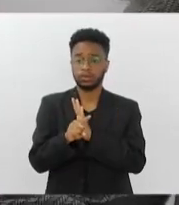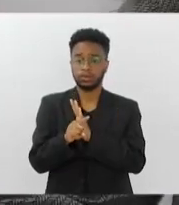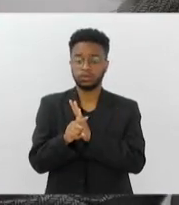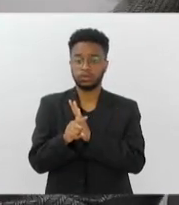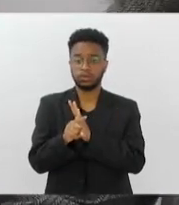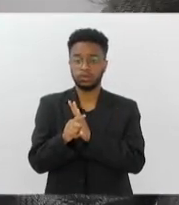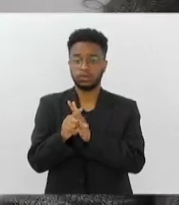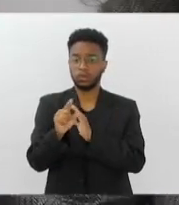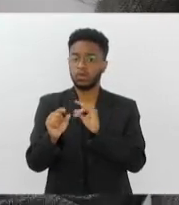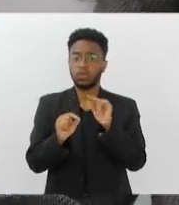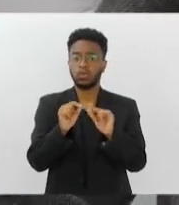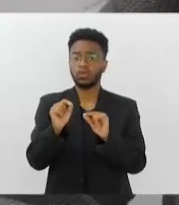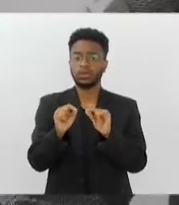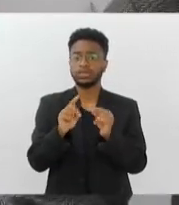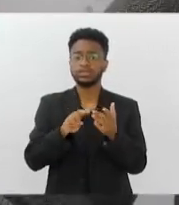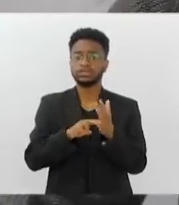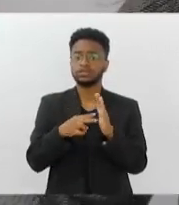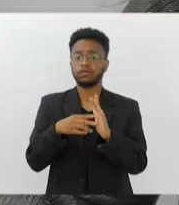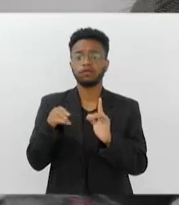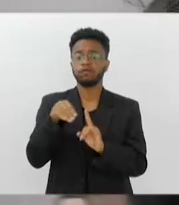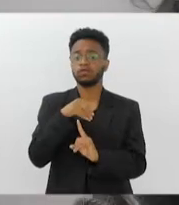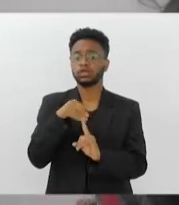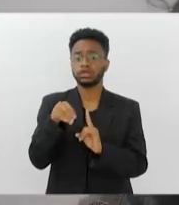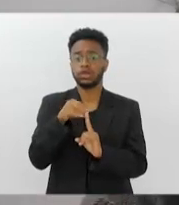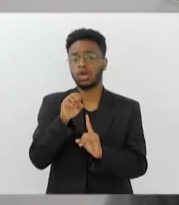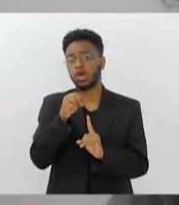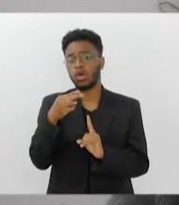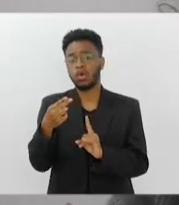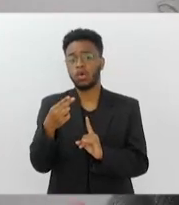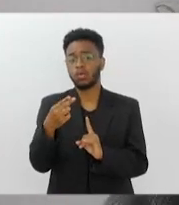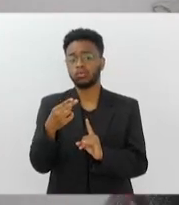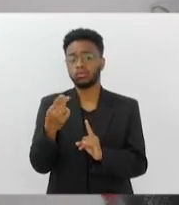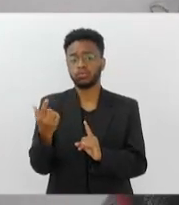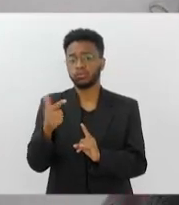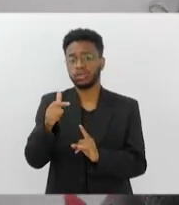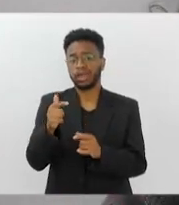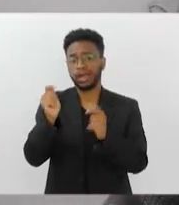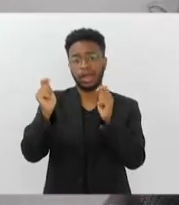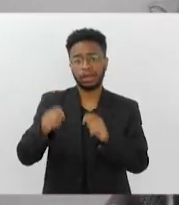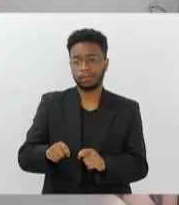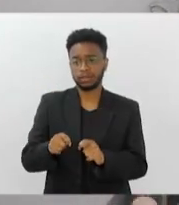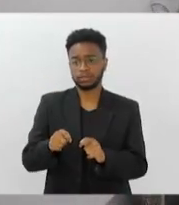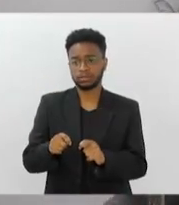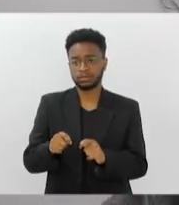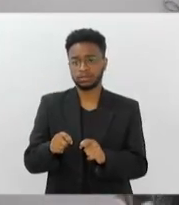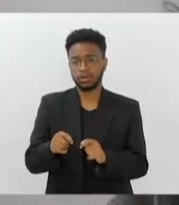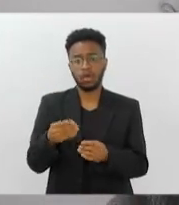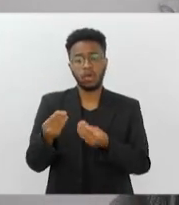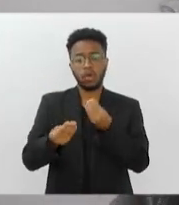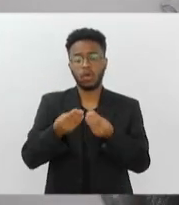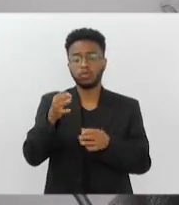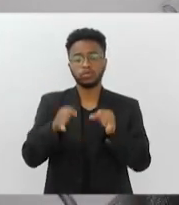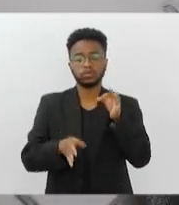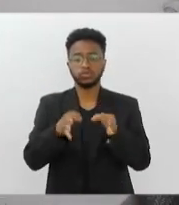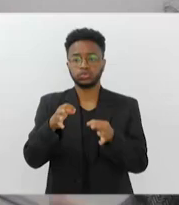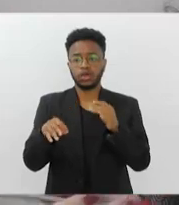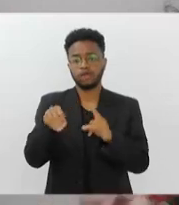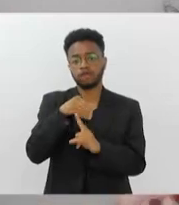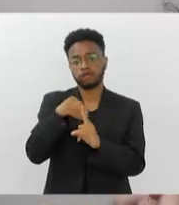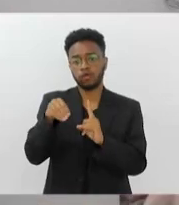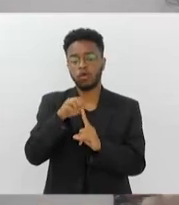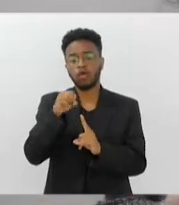seria essa vulnerabilidade ou incapacidade? O juízo de valor dessa vulnerabilidade